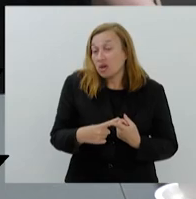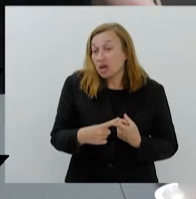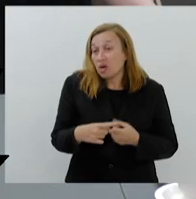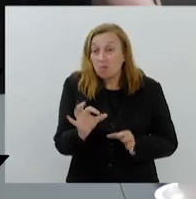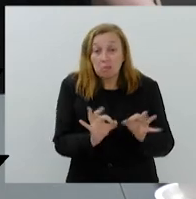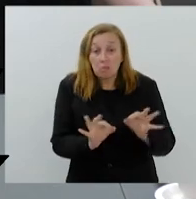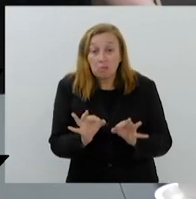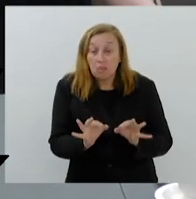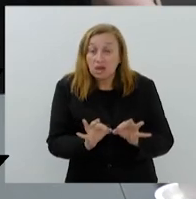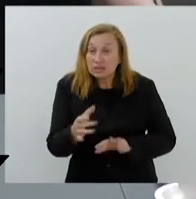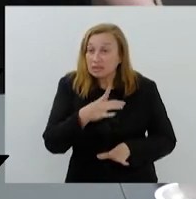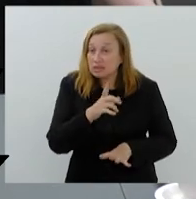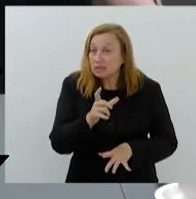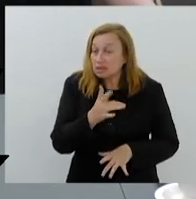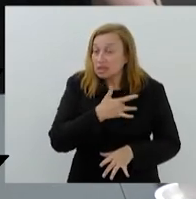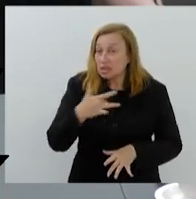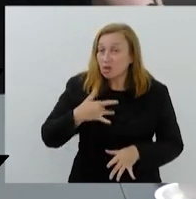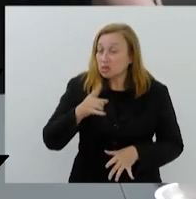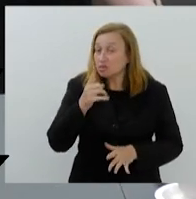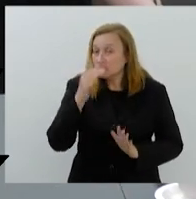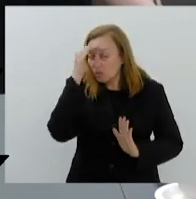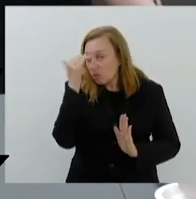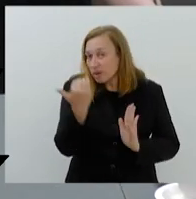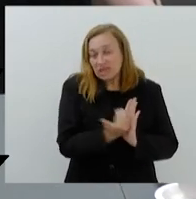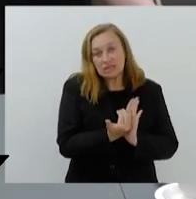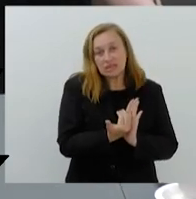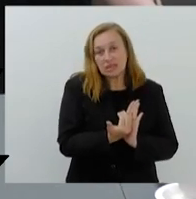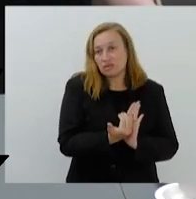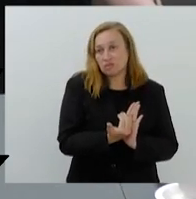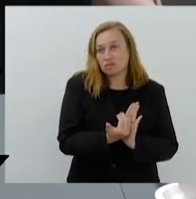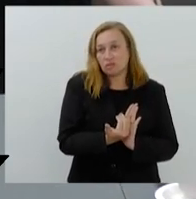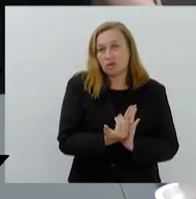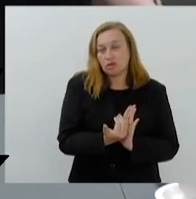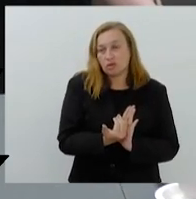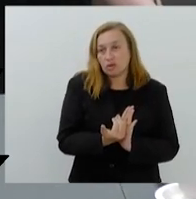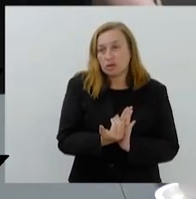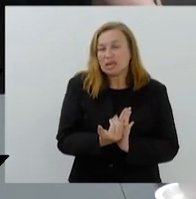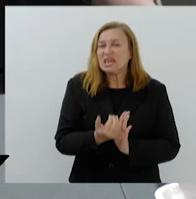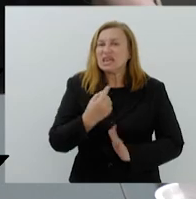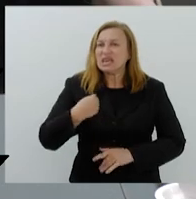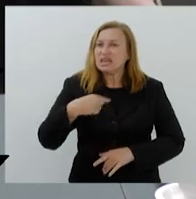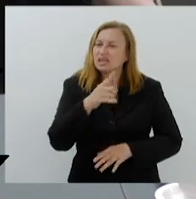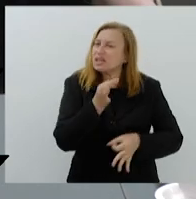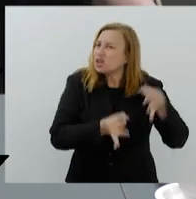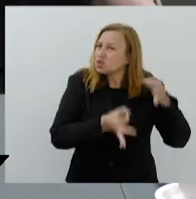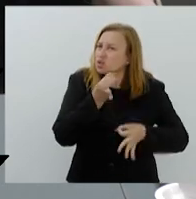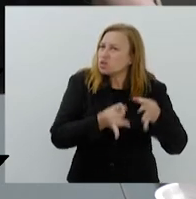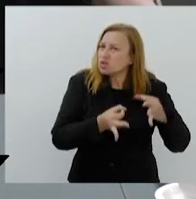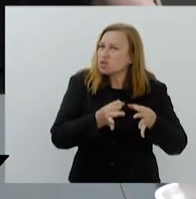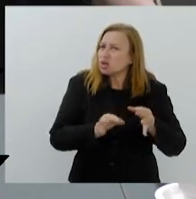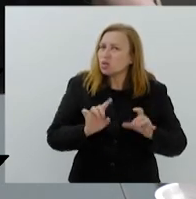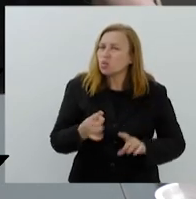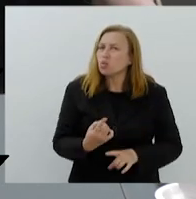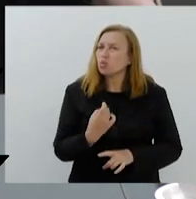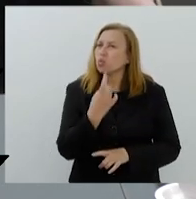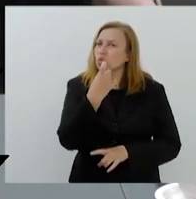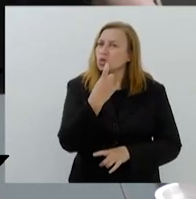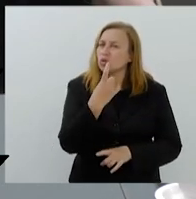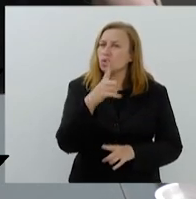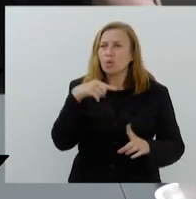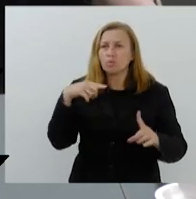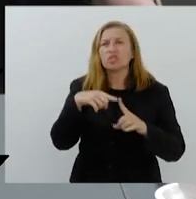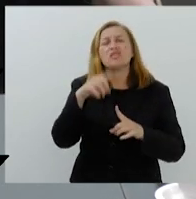estão cumprindo com as suas obrigações. E, na justiça, a única alternativa